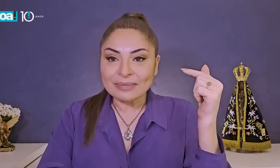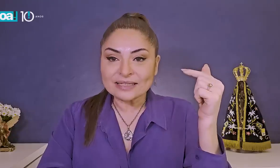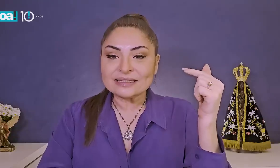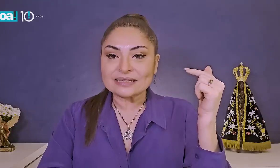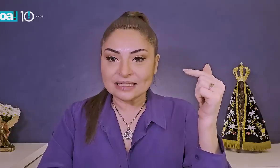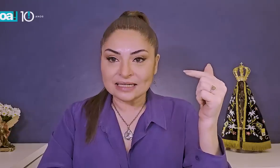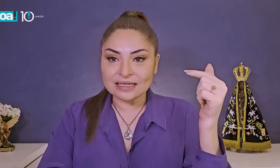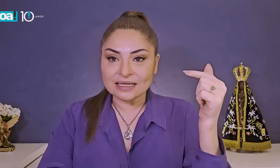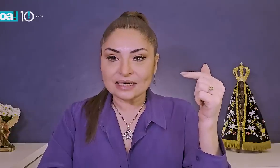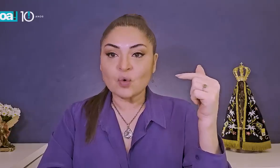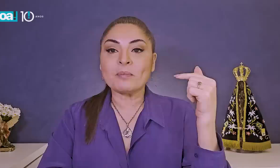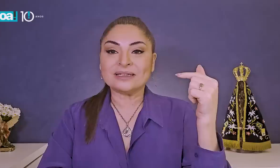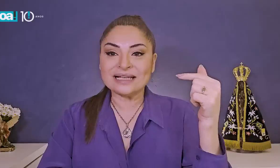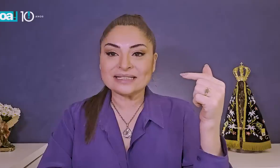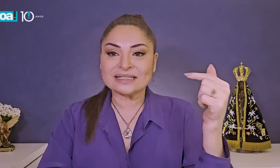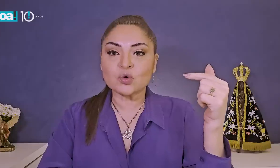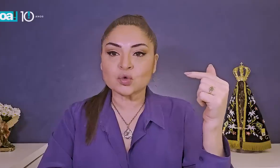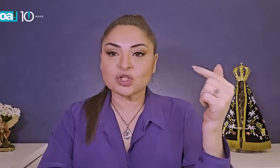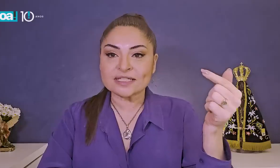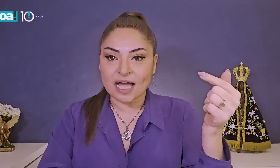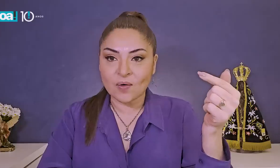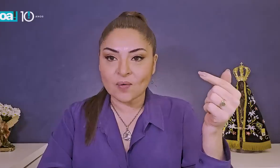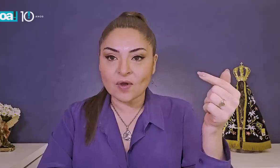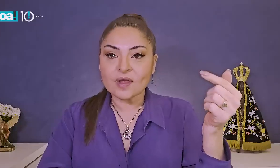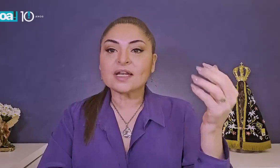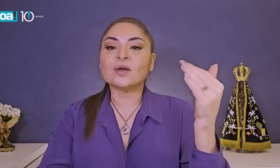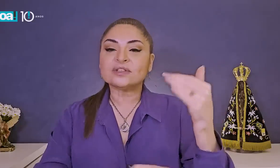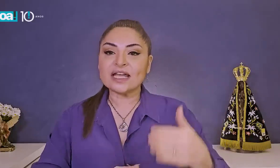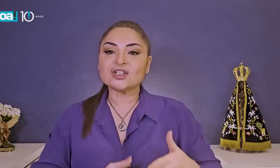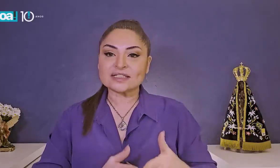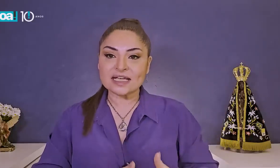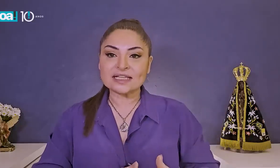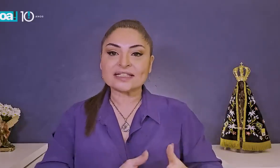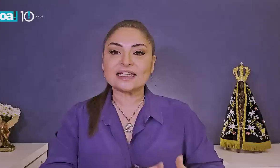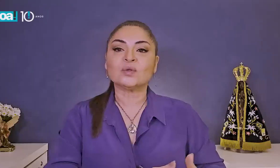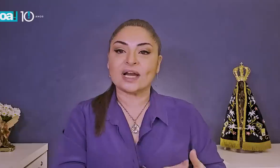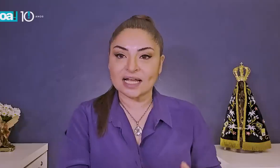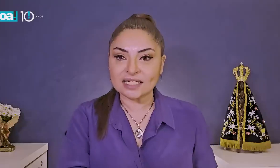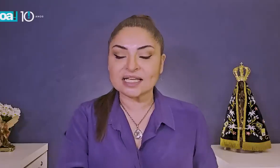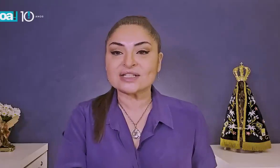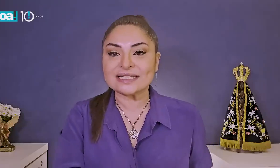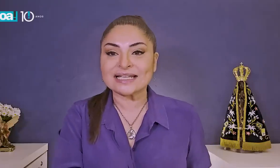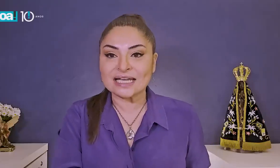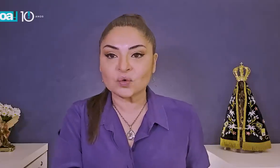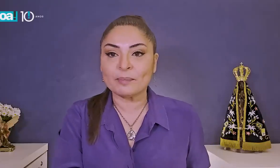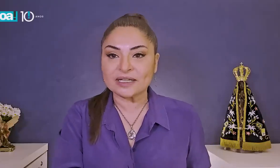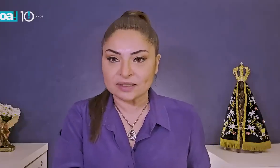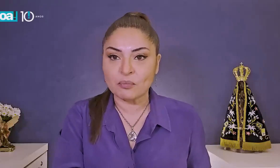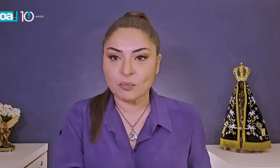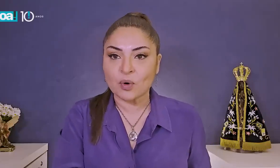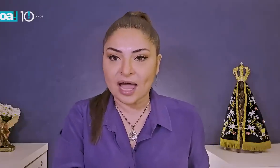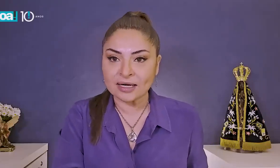Na cabeça dele, uma decisão judicial não tem de ser seguindo a lei, tem de ser seguindo